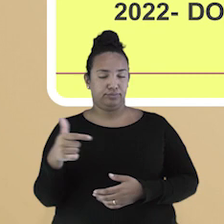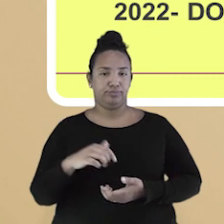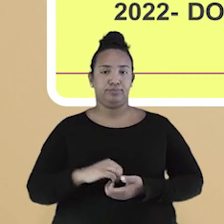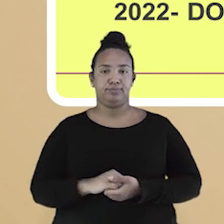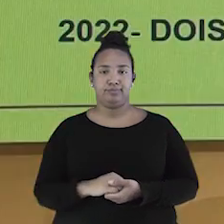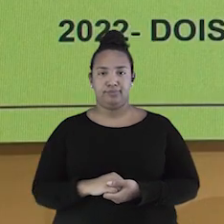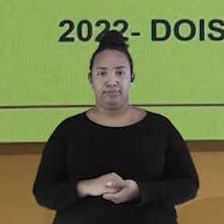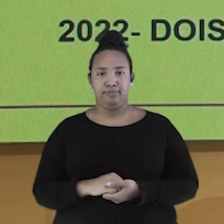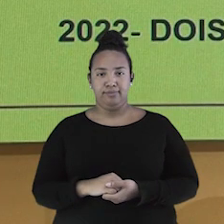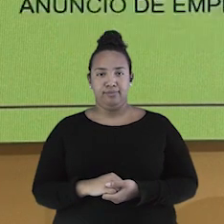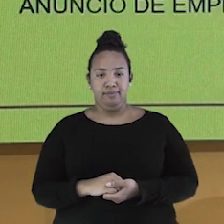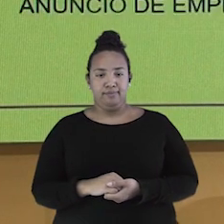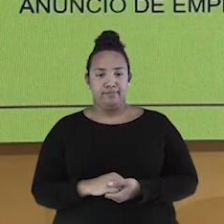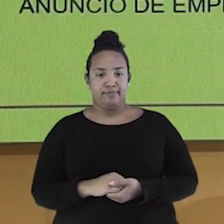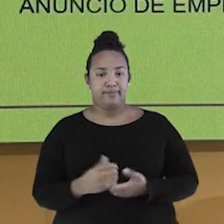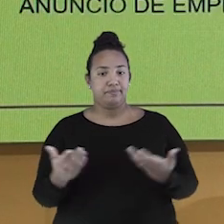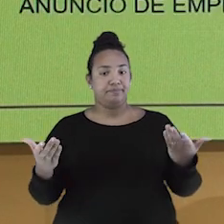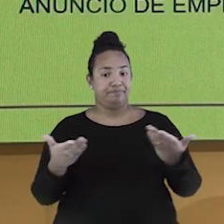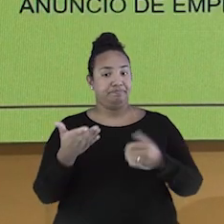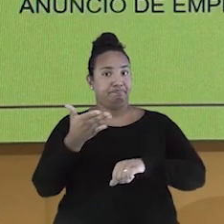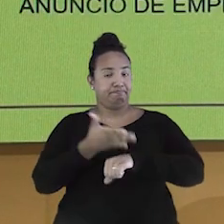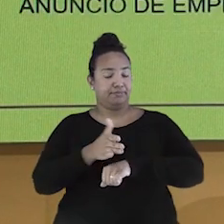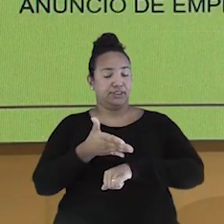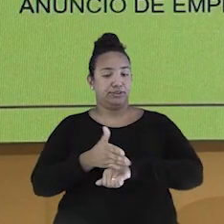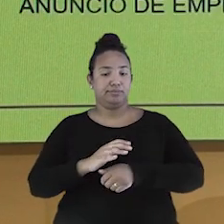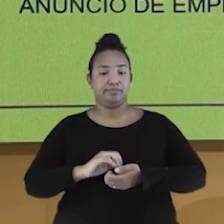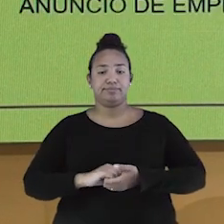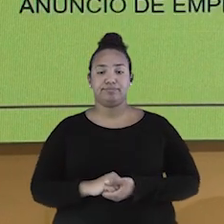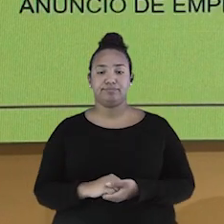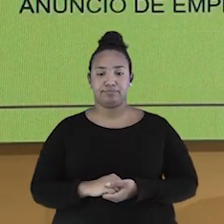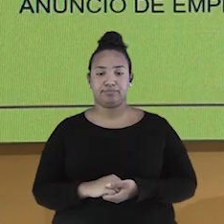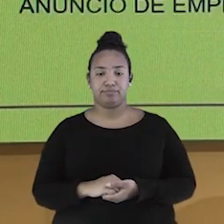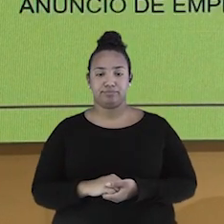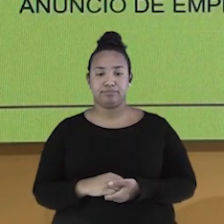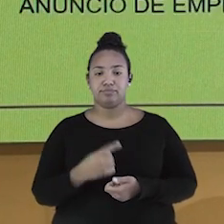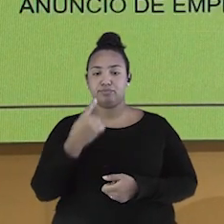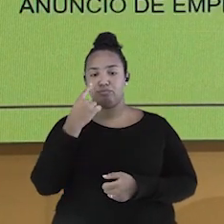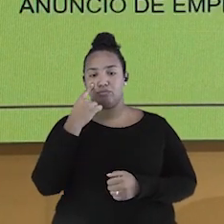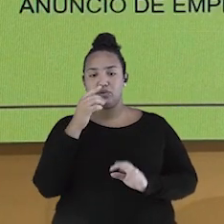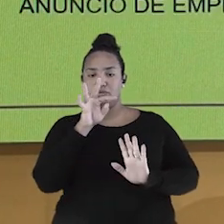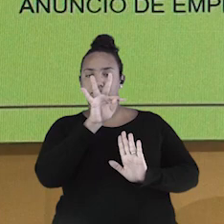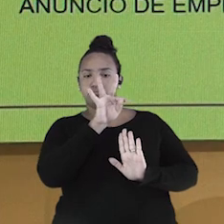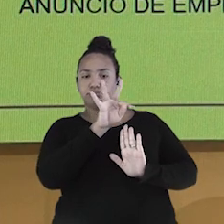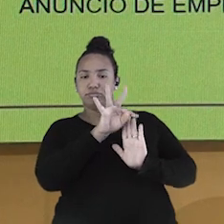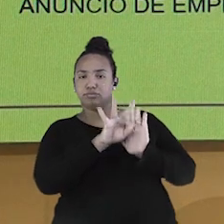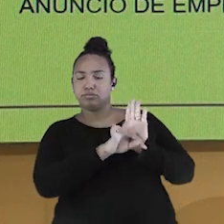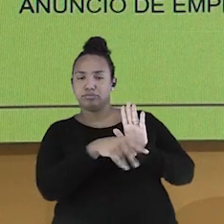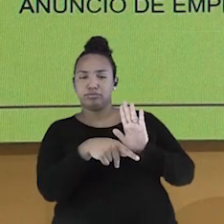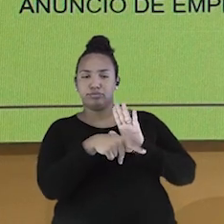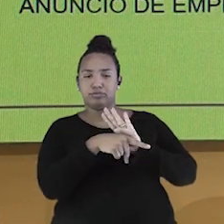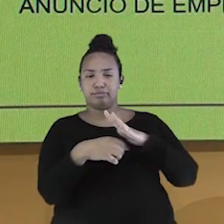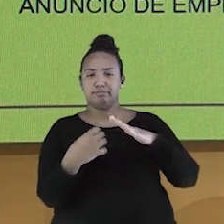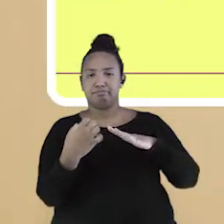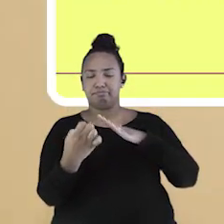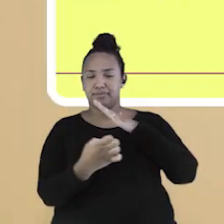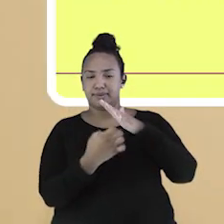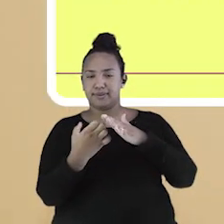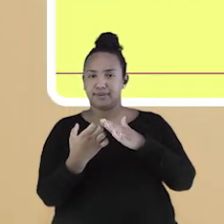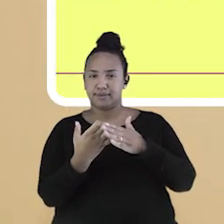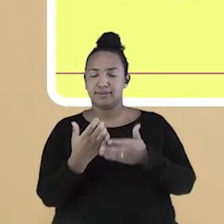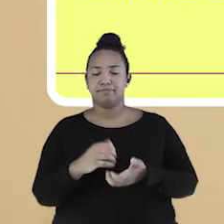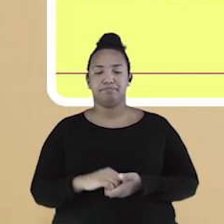2022. Agora, vamos praticar? Veja o seguinte texto, que é um anúncio de emprego.